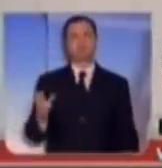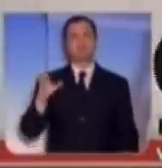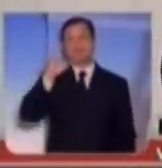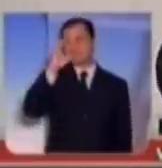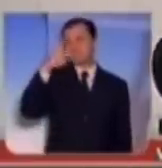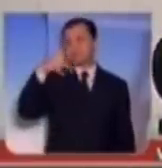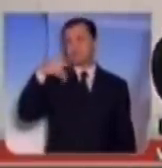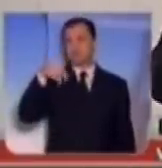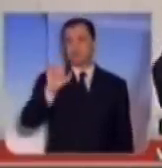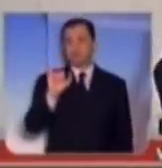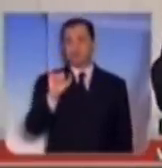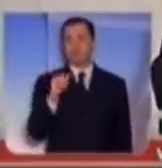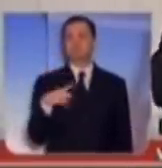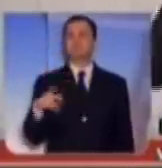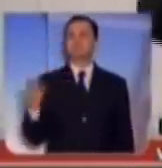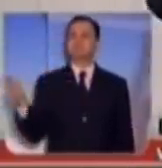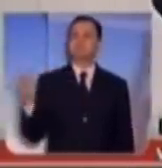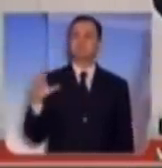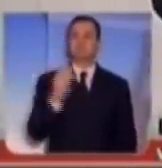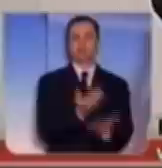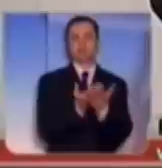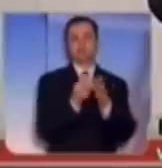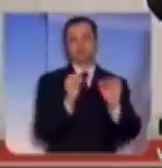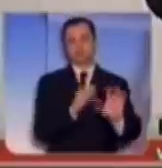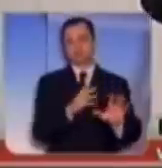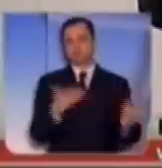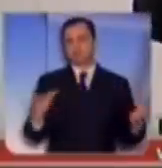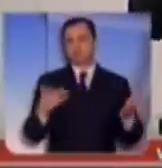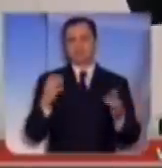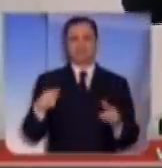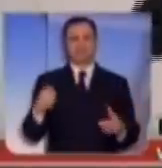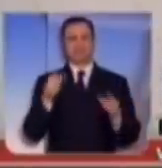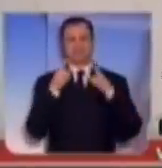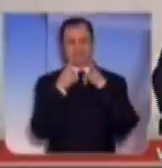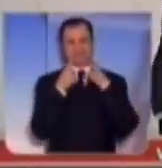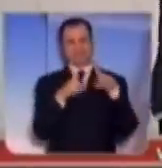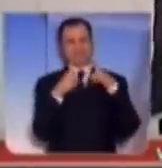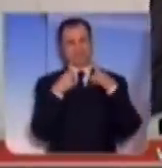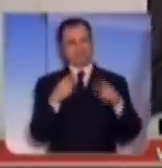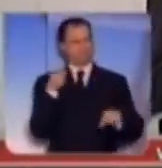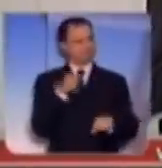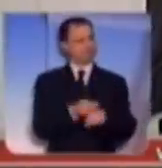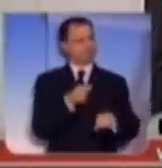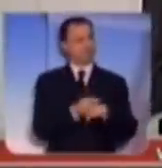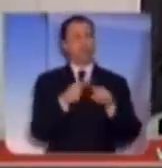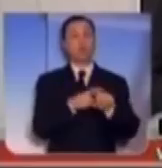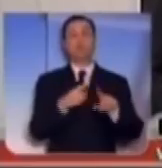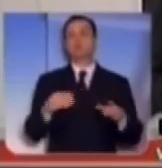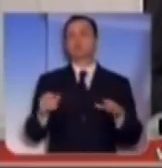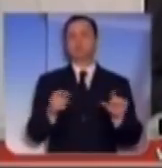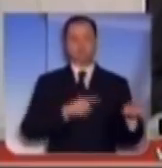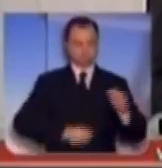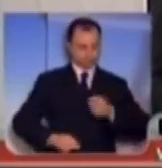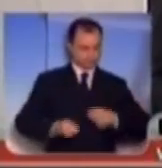da CPI da educação, que fez duras críticas à